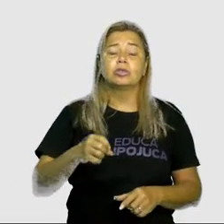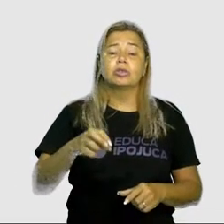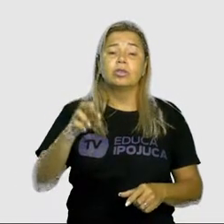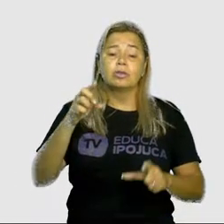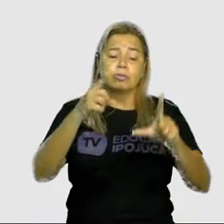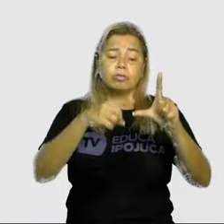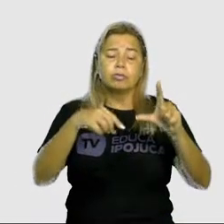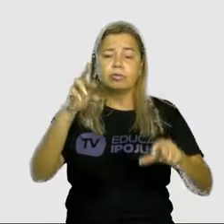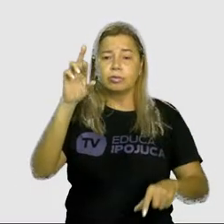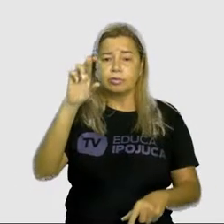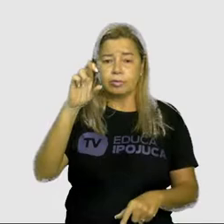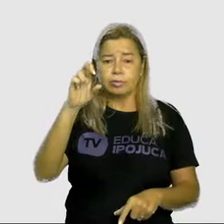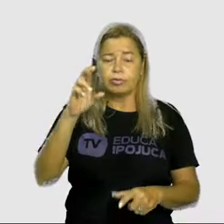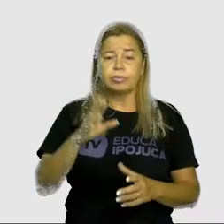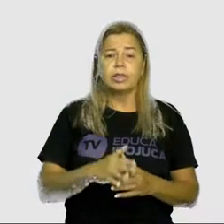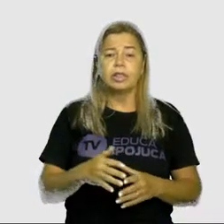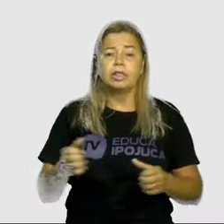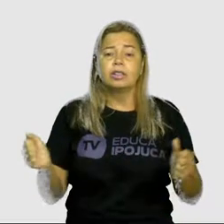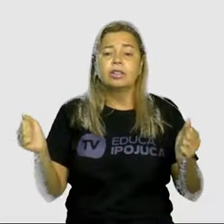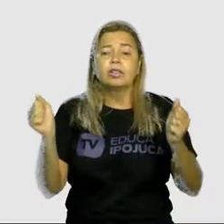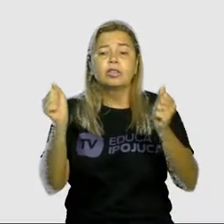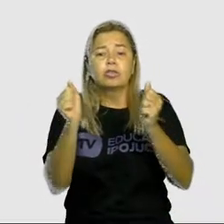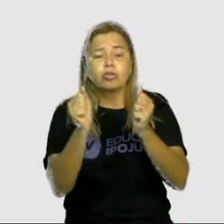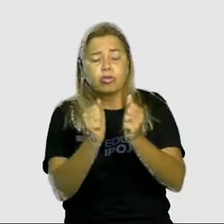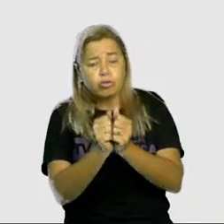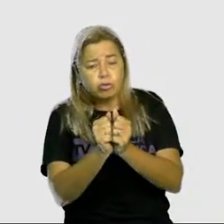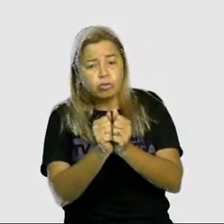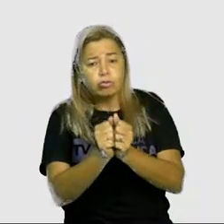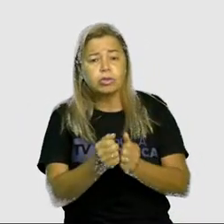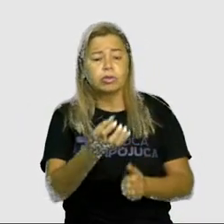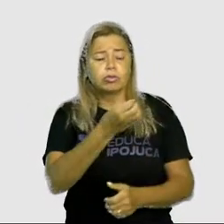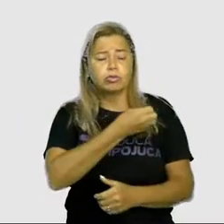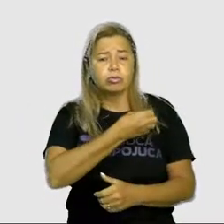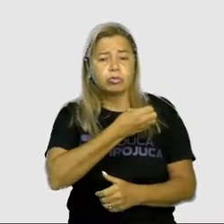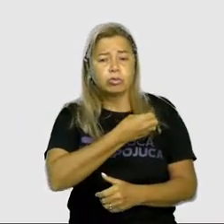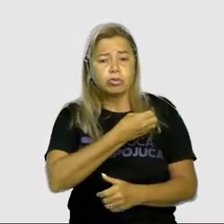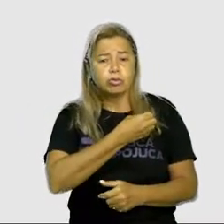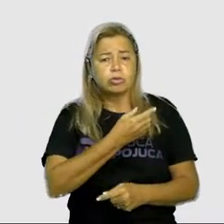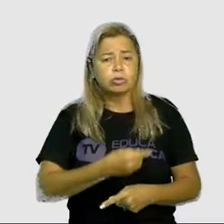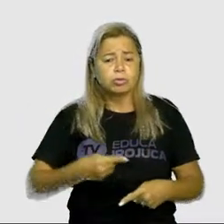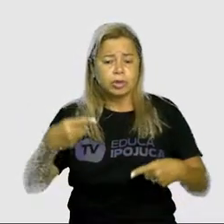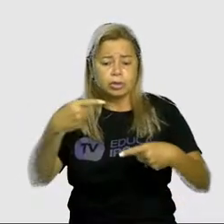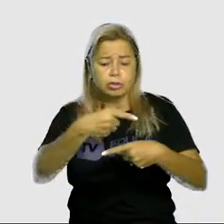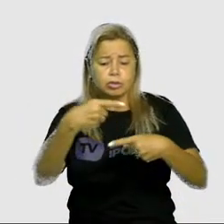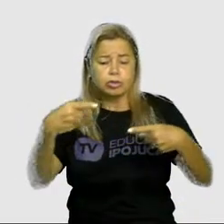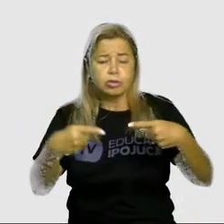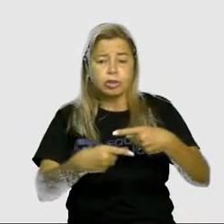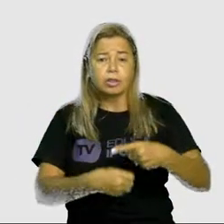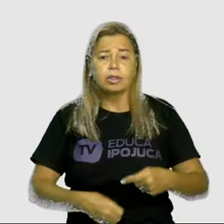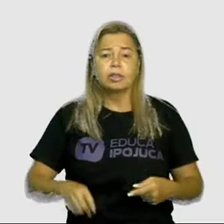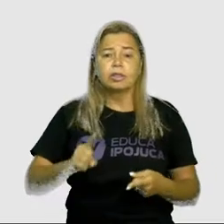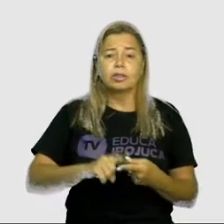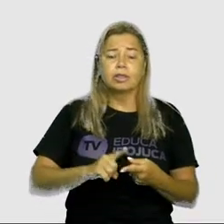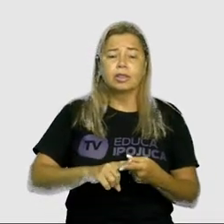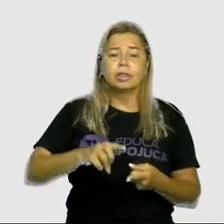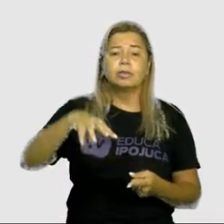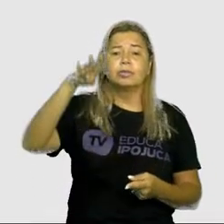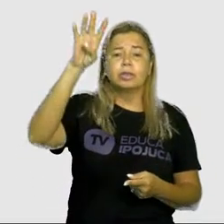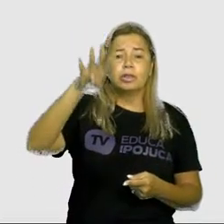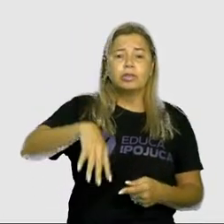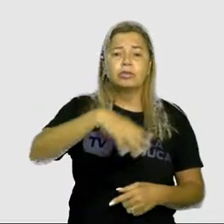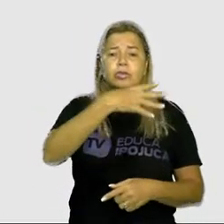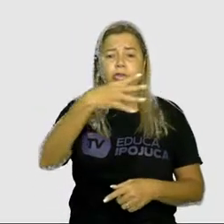tem a junção dos conjuntos numéricos de fração e dos decimais. Lembra daqueles decimais que começa com